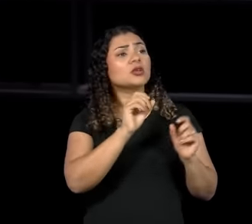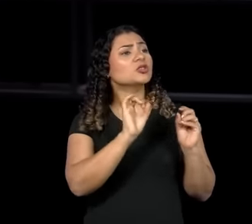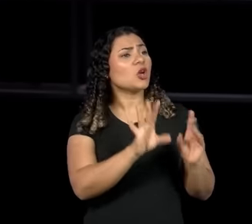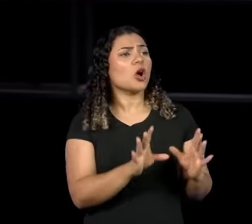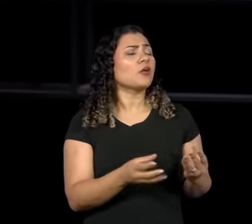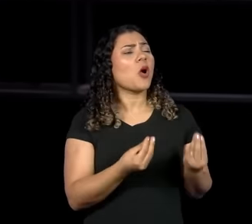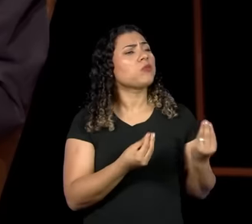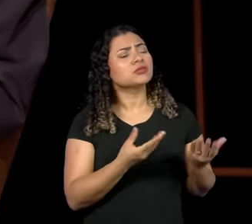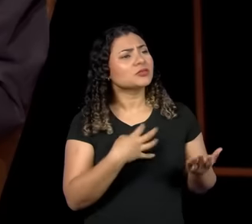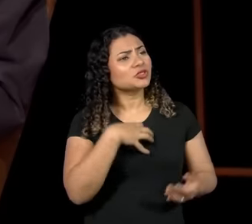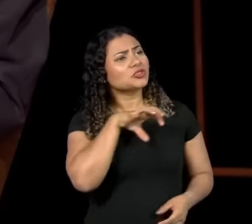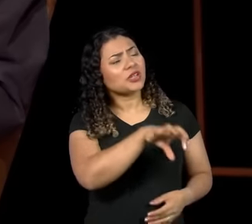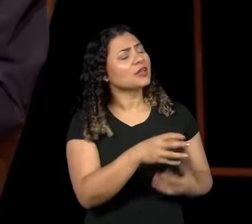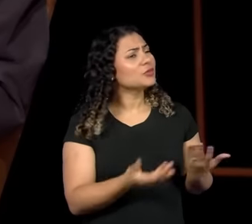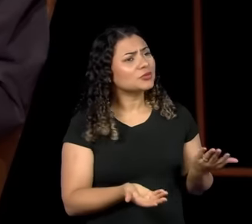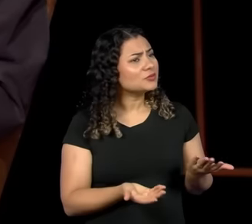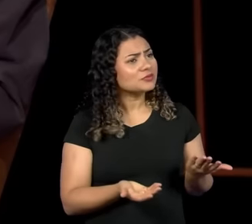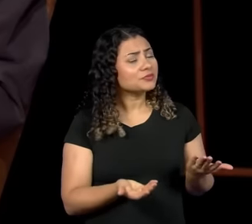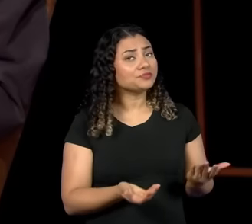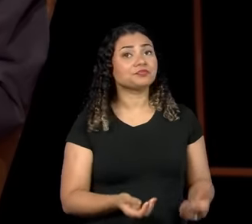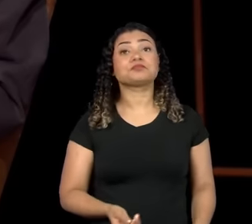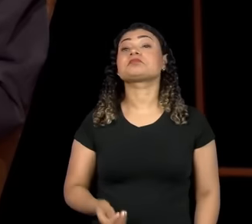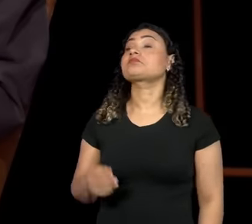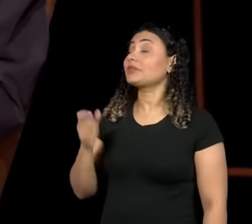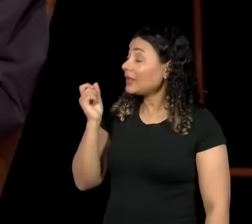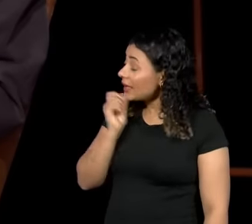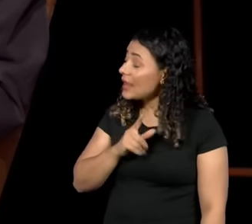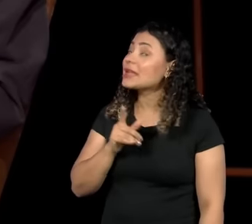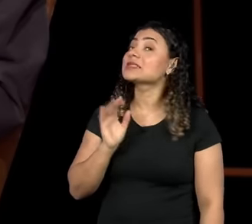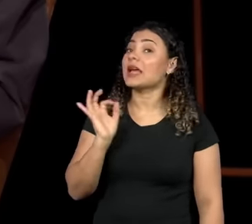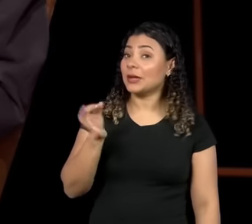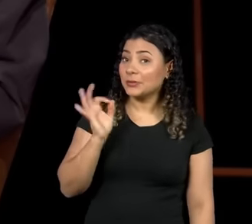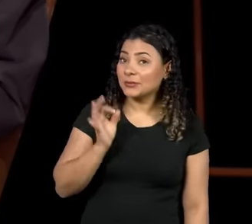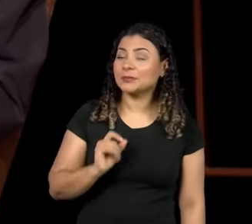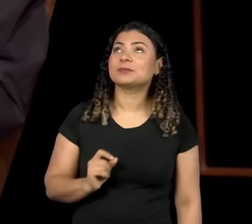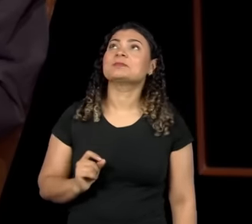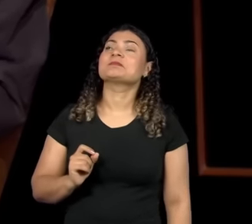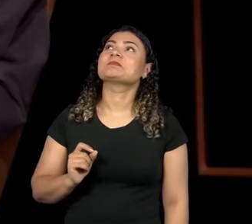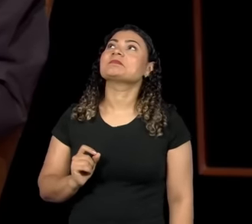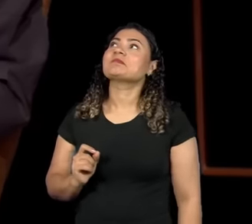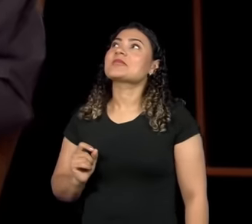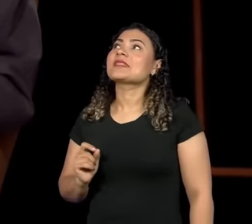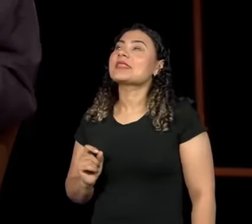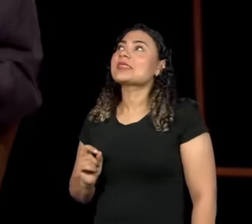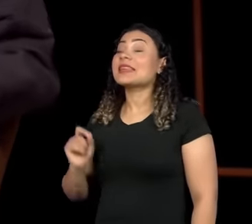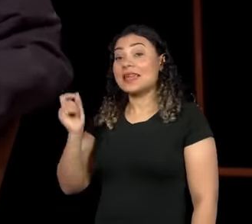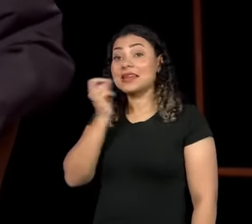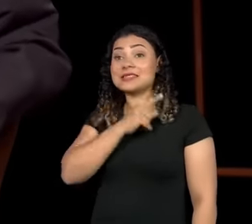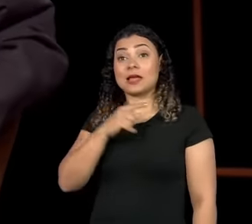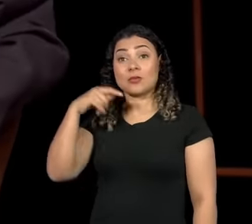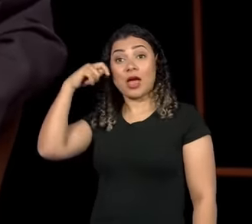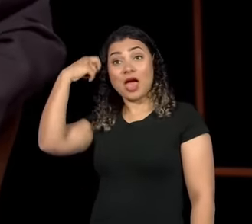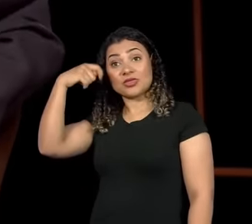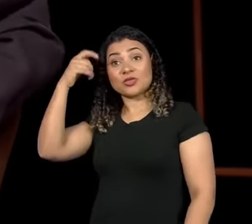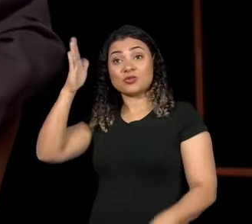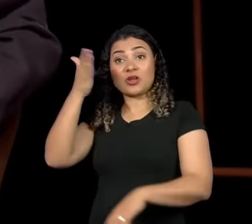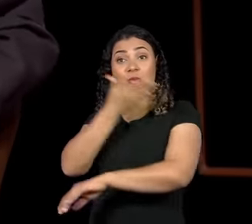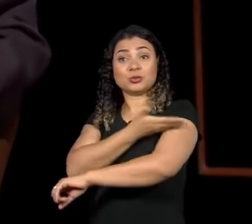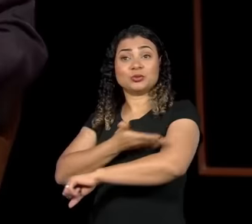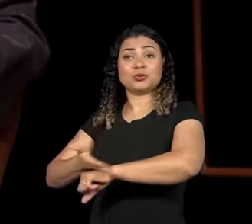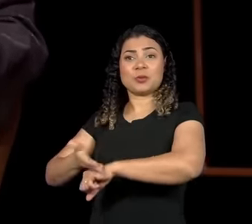fotografia comandar? É engraçado você fazer isso para um ator, né, que está habituado a